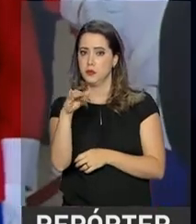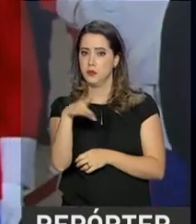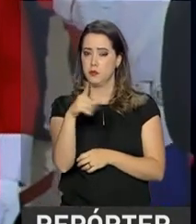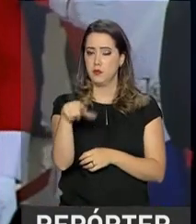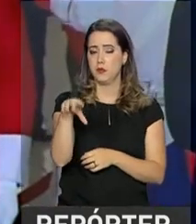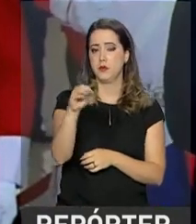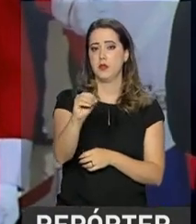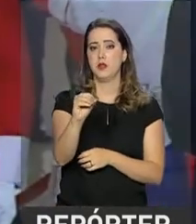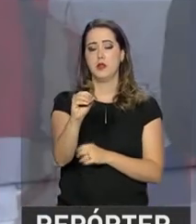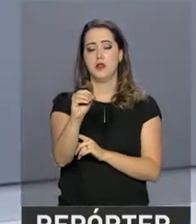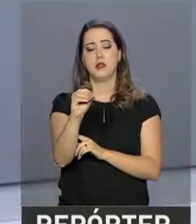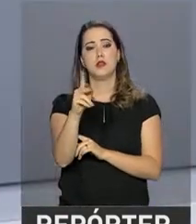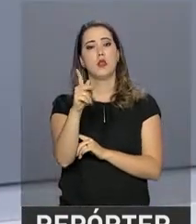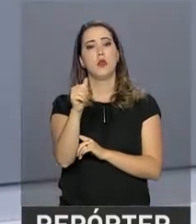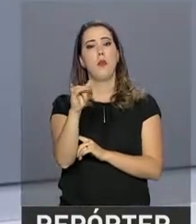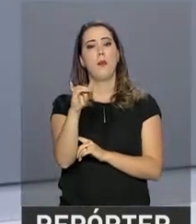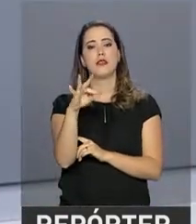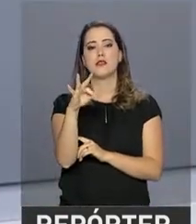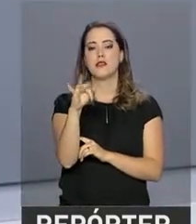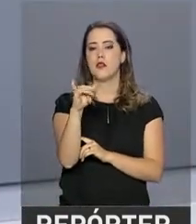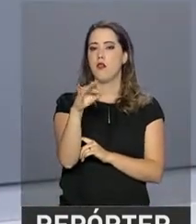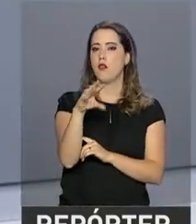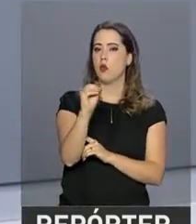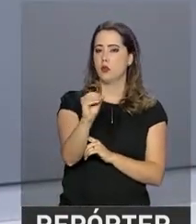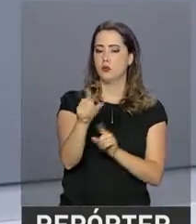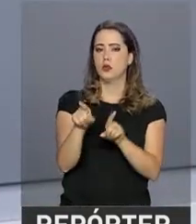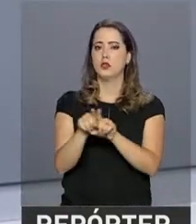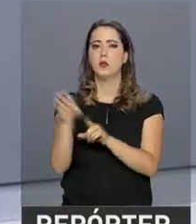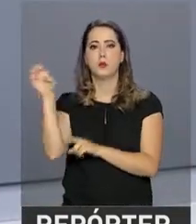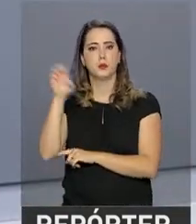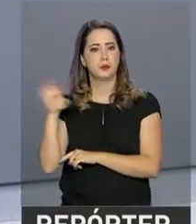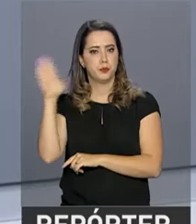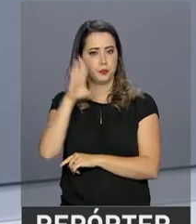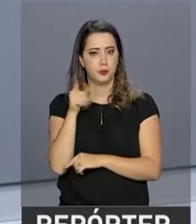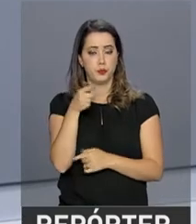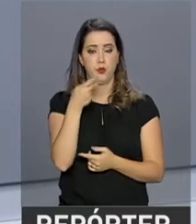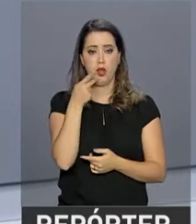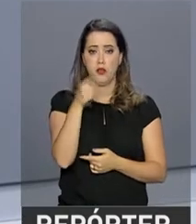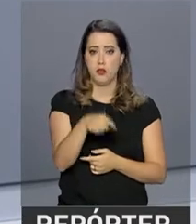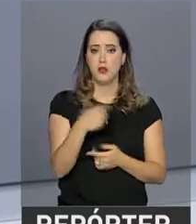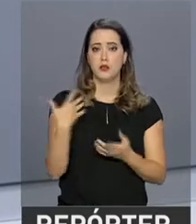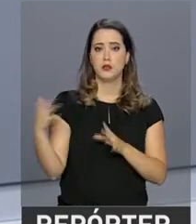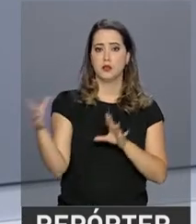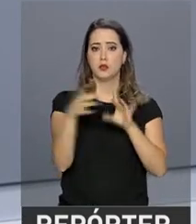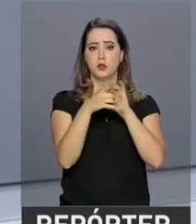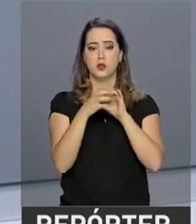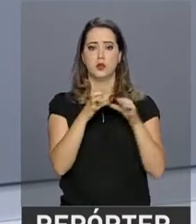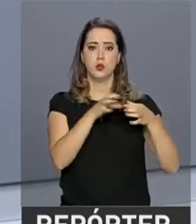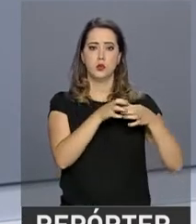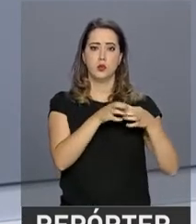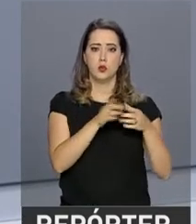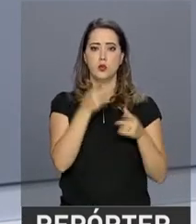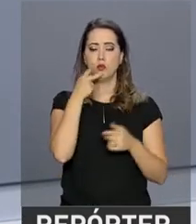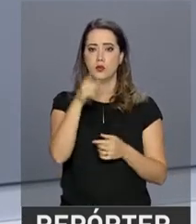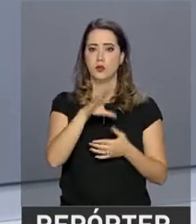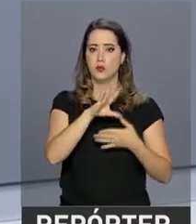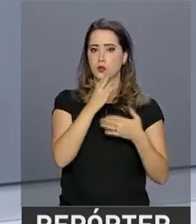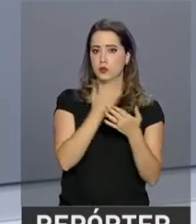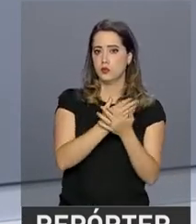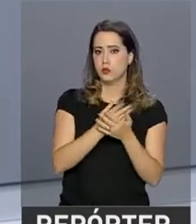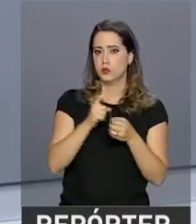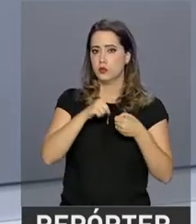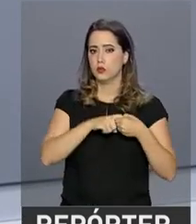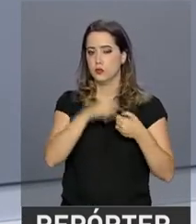união europeia e seu discurso o presidente michel temer destacou o caráter de integração do bloco e afirmou que o